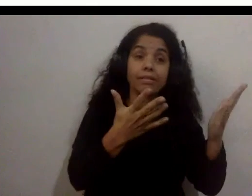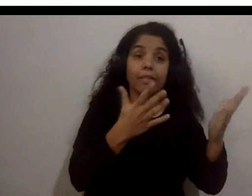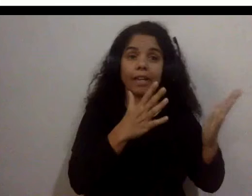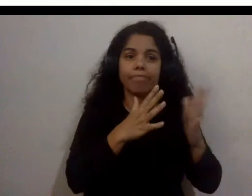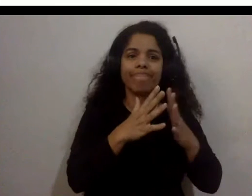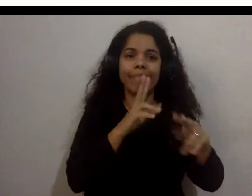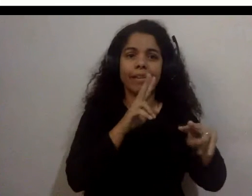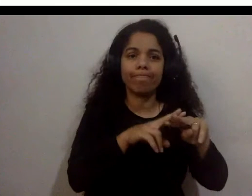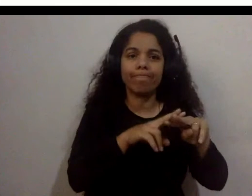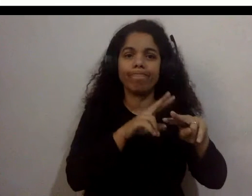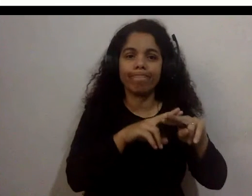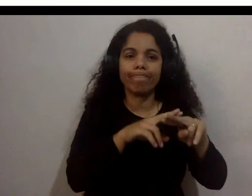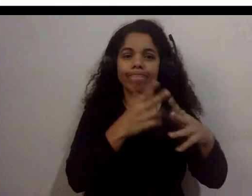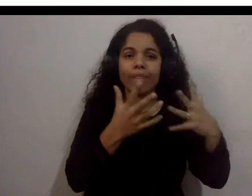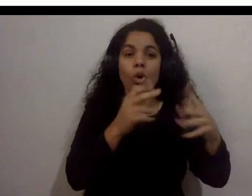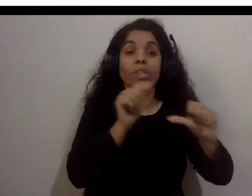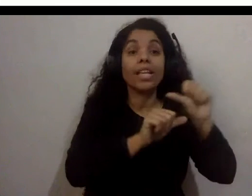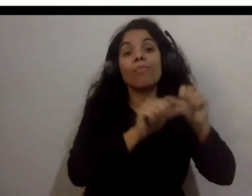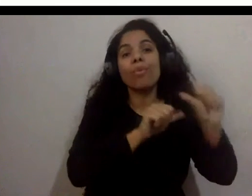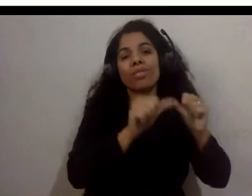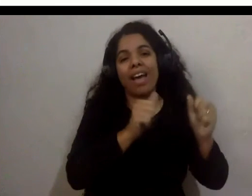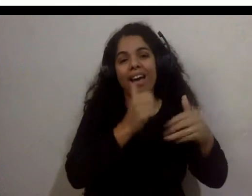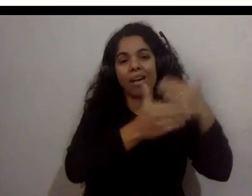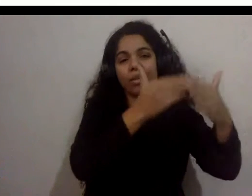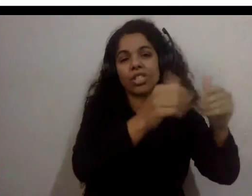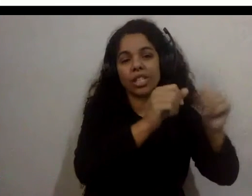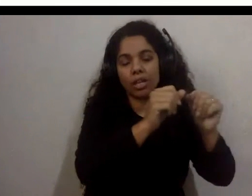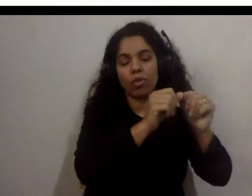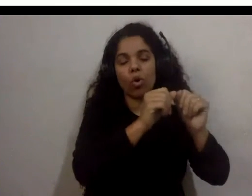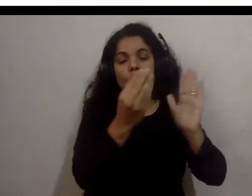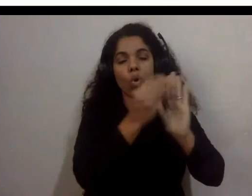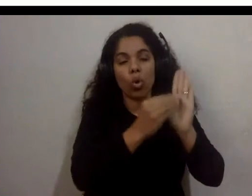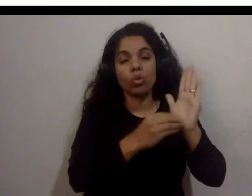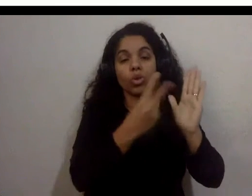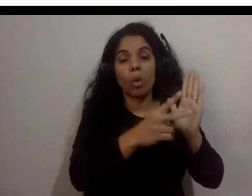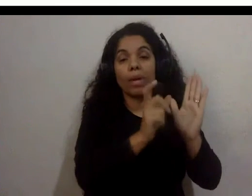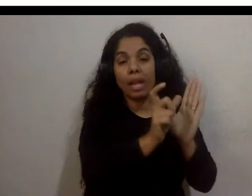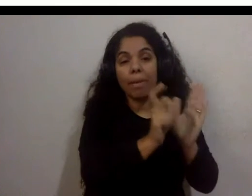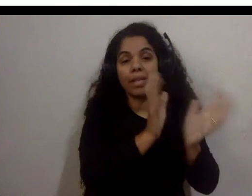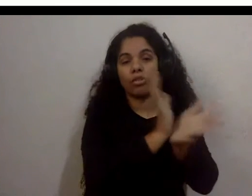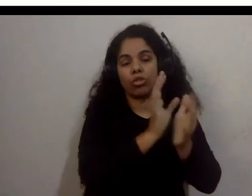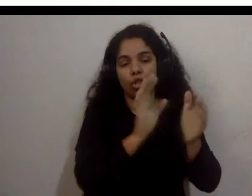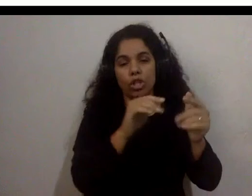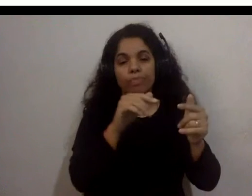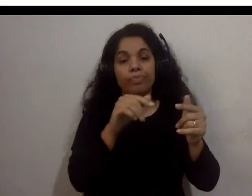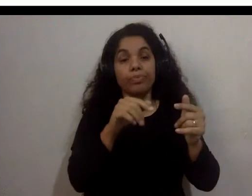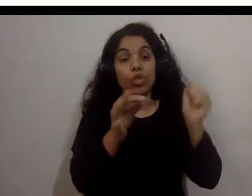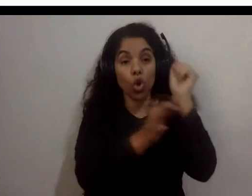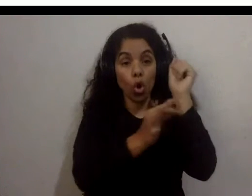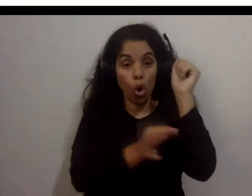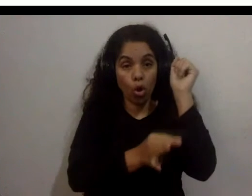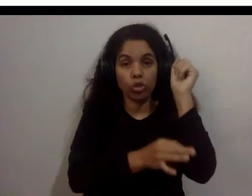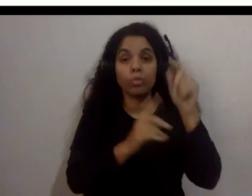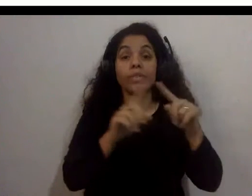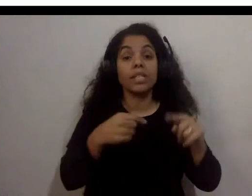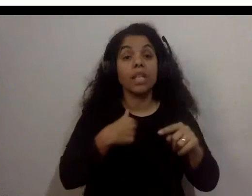que travado ou tendo que mudar ele à medida que você vai construindo sobre aquele pedaço de código. Mas